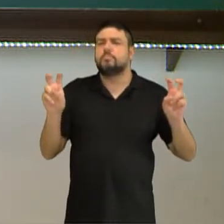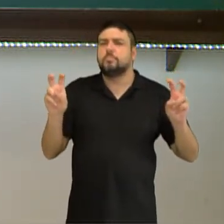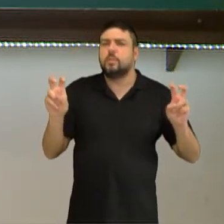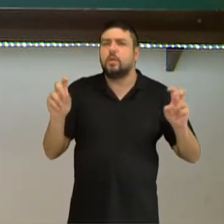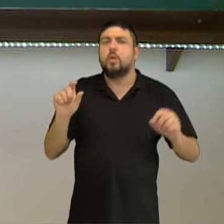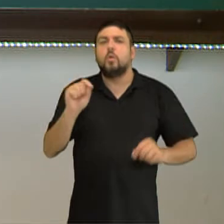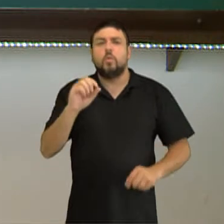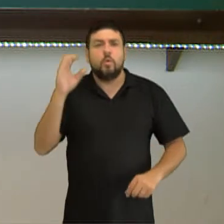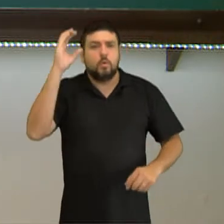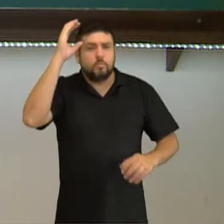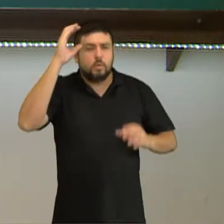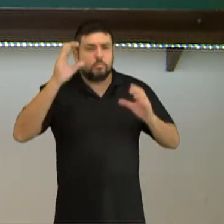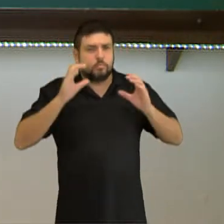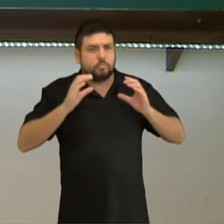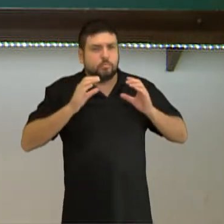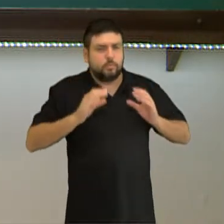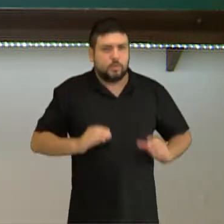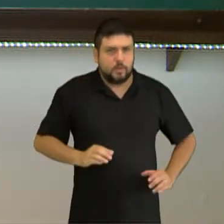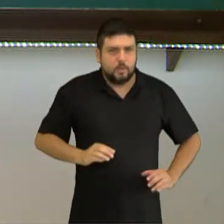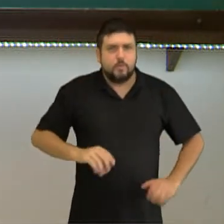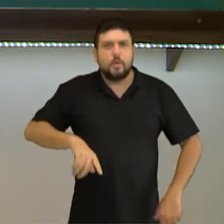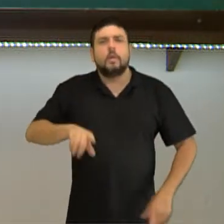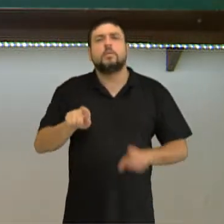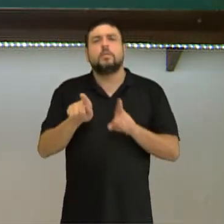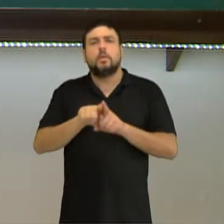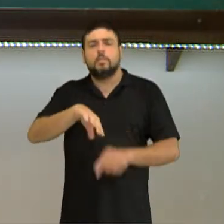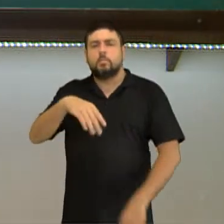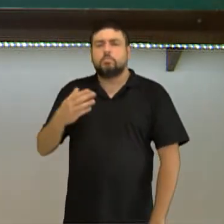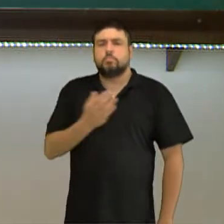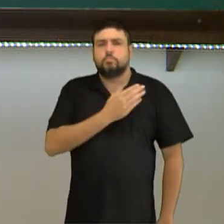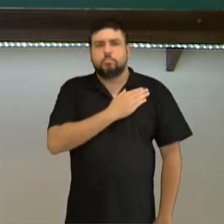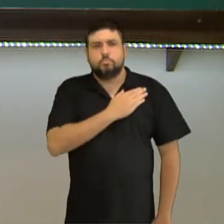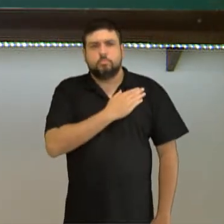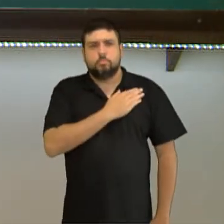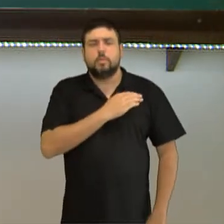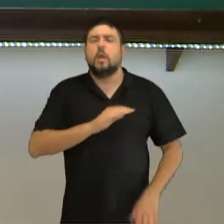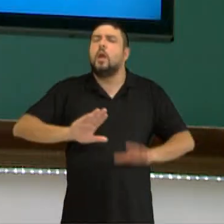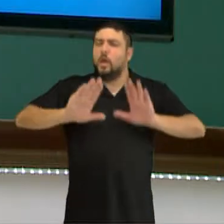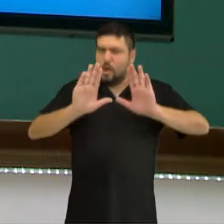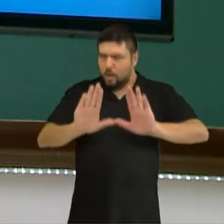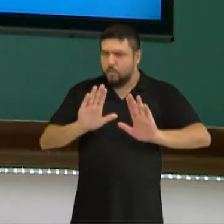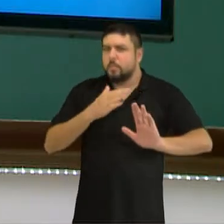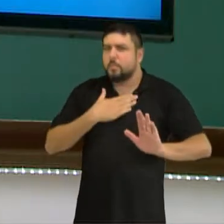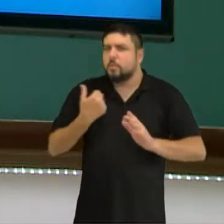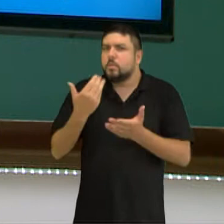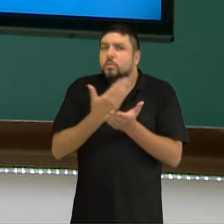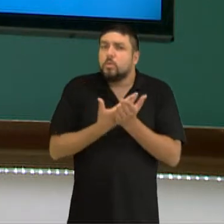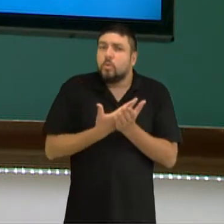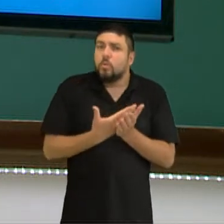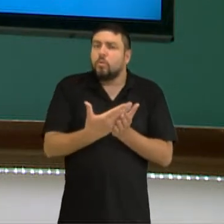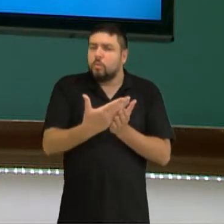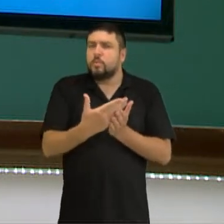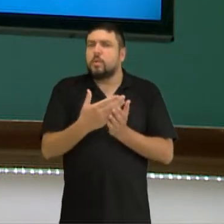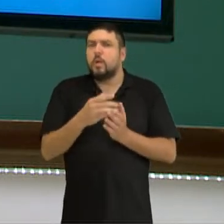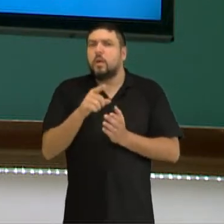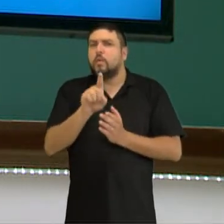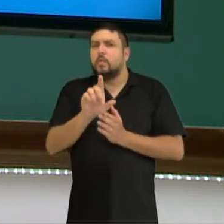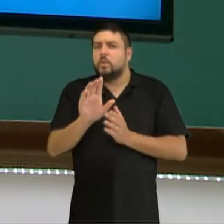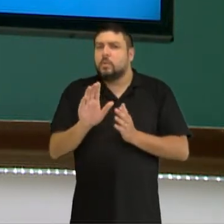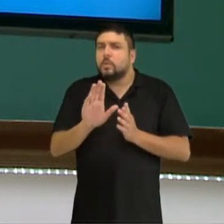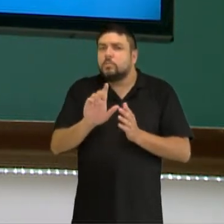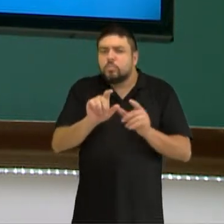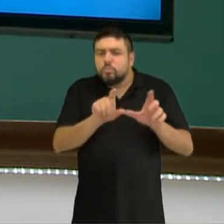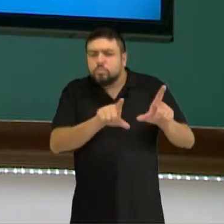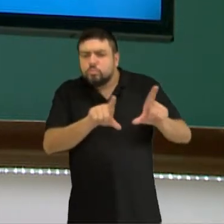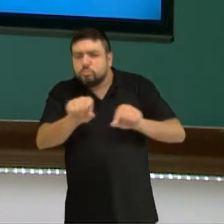de cidadania e civismo. Mas calma, antes da gente começar, lembre-se de separar os materiais que